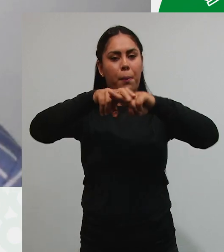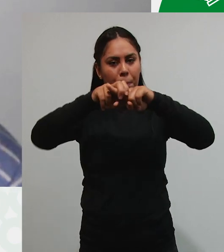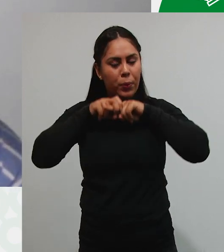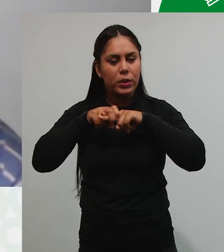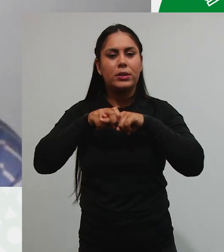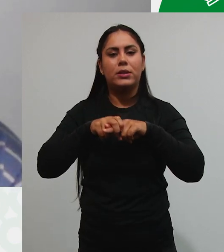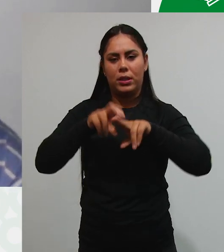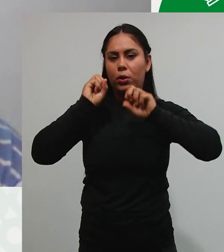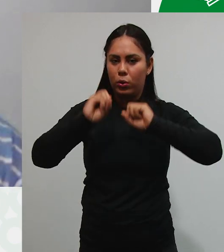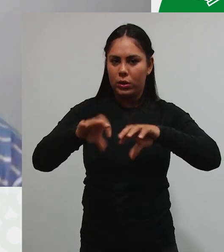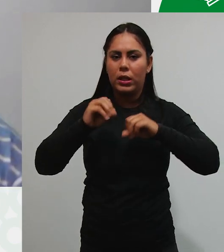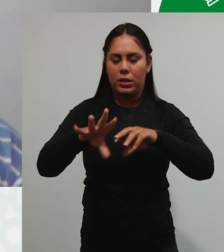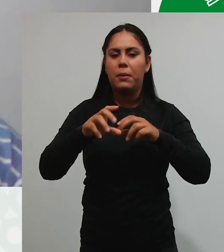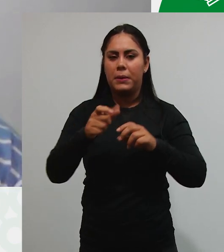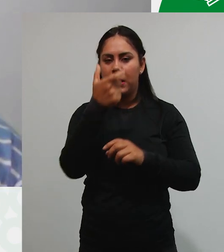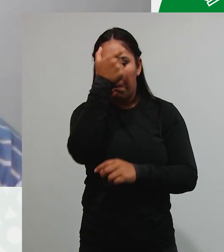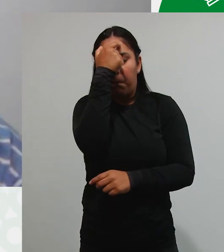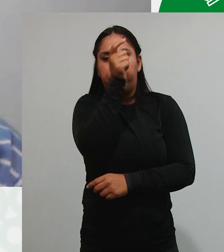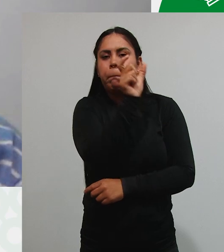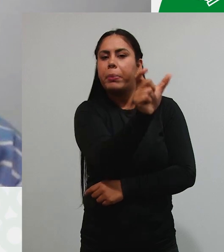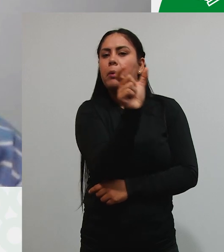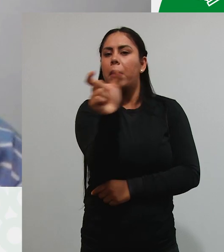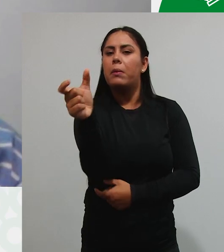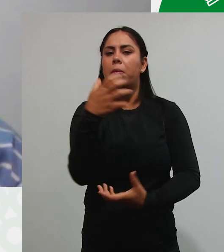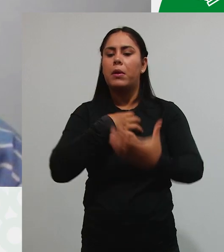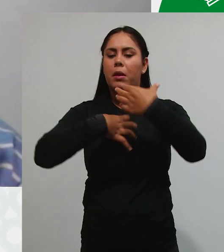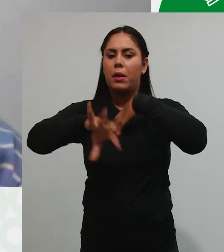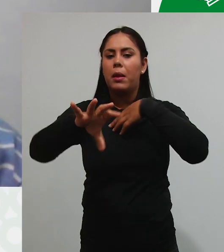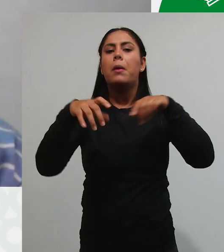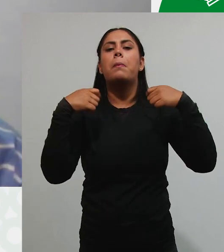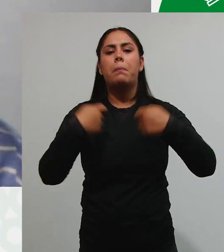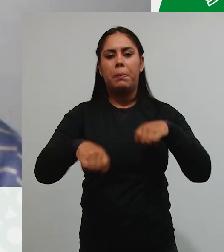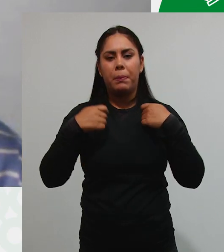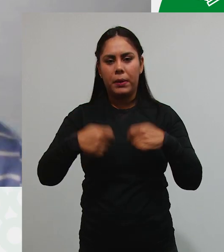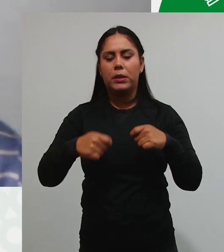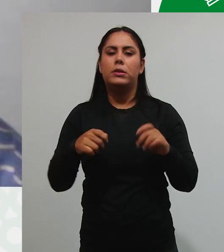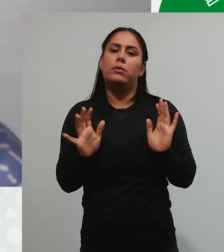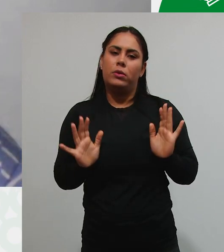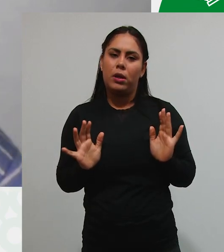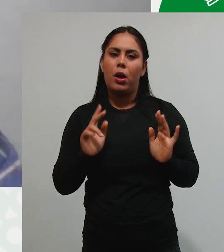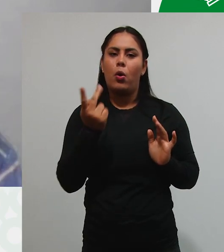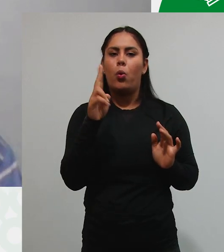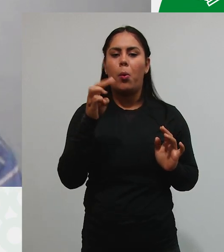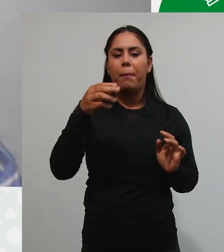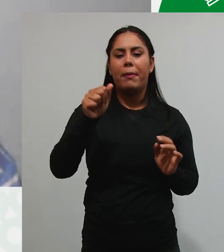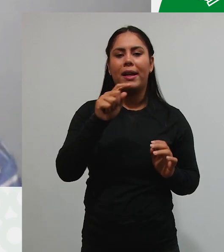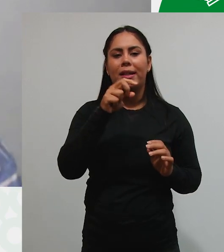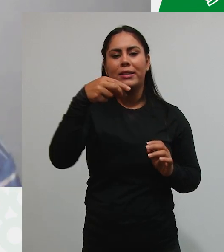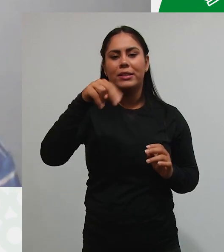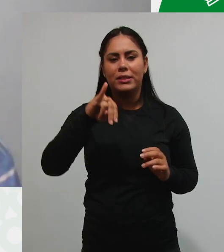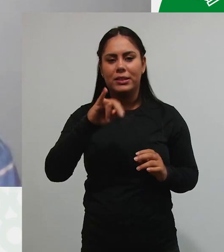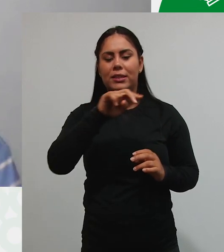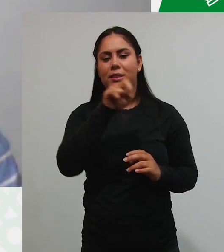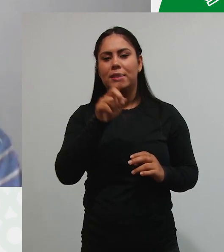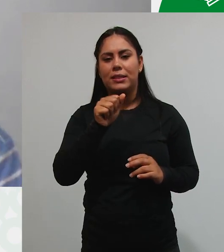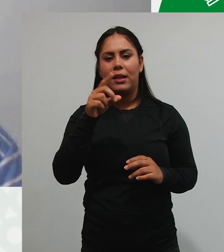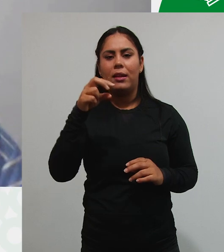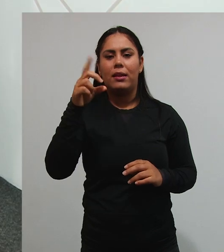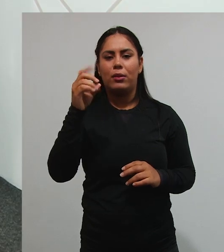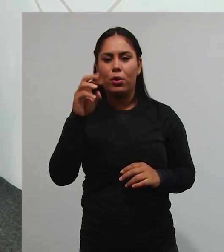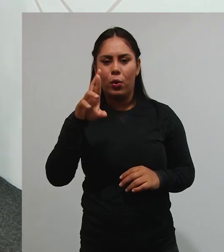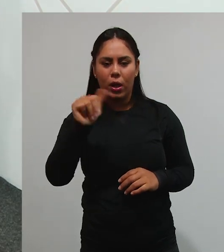E aí, por isso que nós falamos de uma educação que tem que ser humanizada, mas que ela também tem que ser humanizadora.